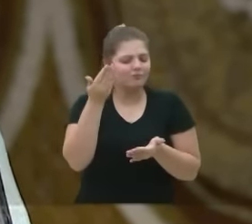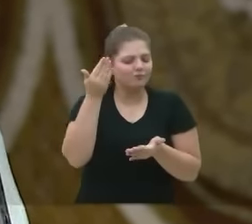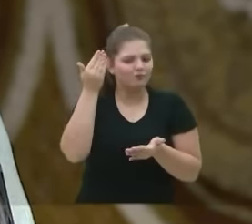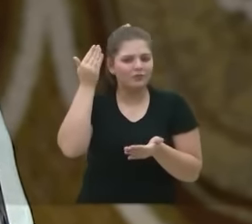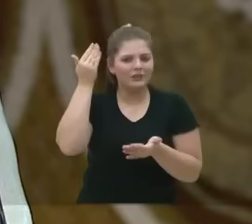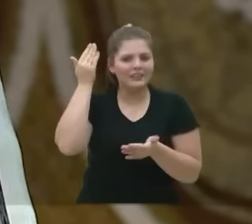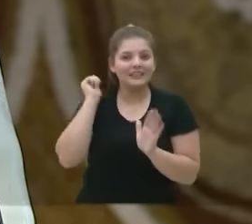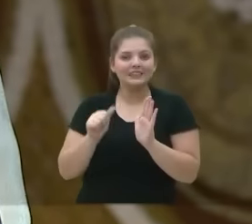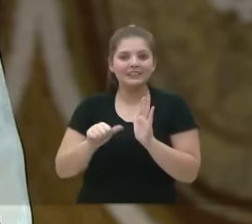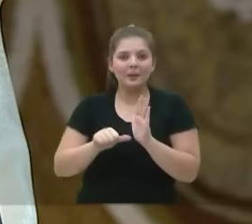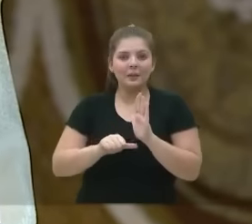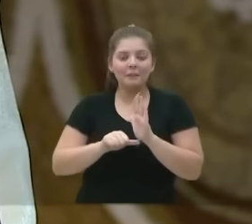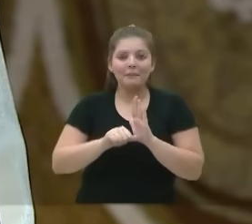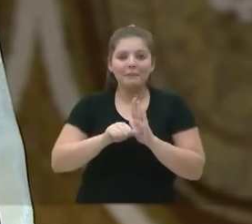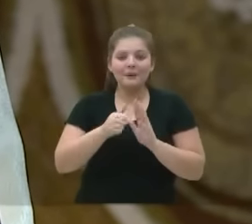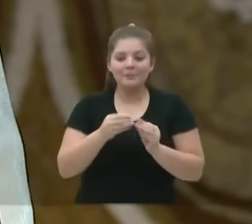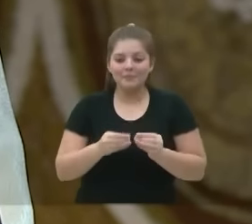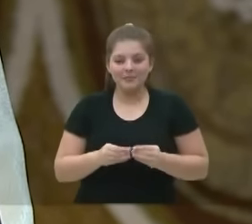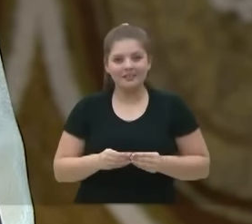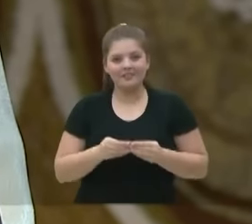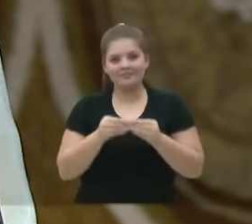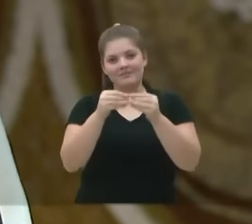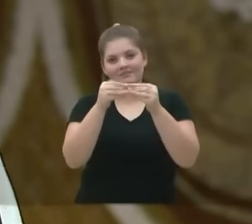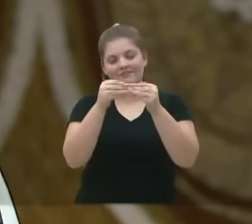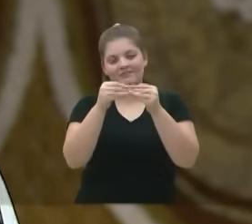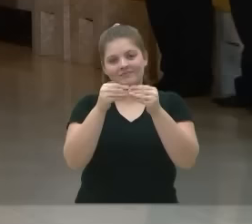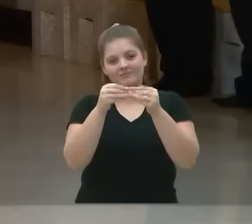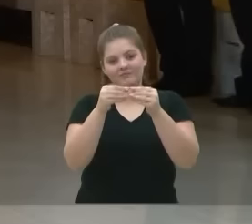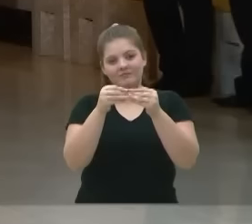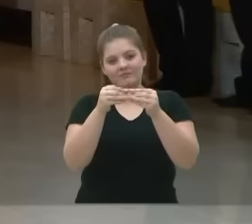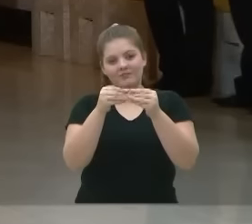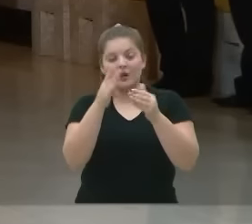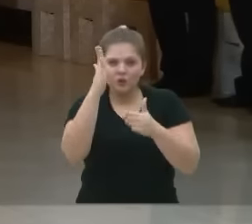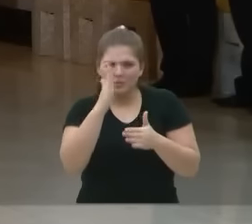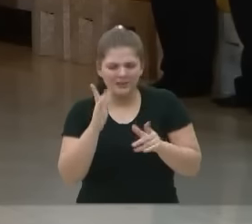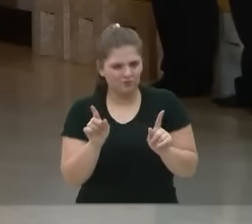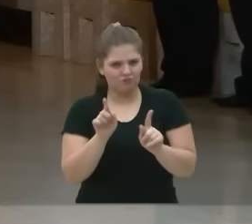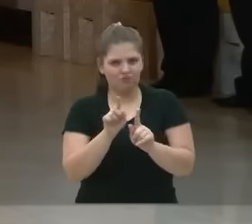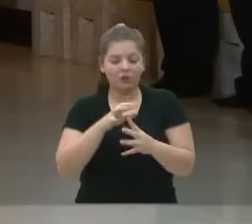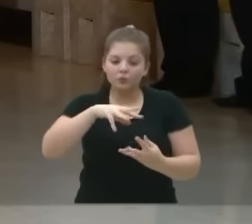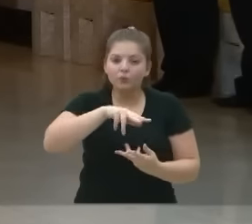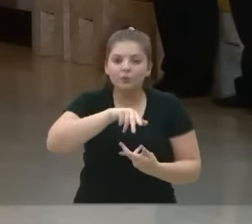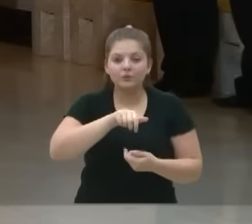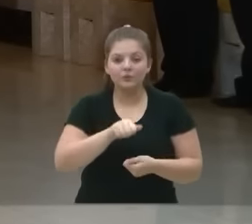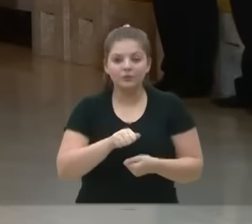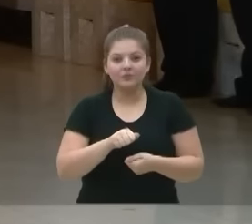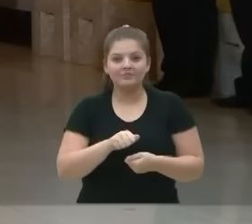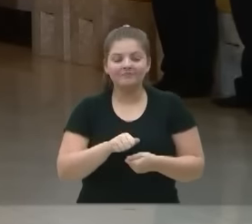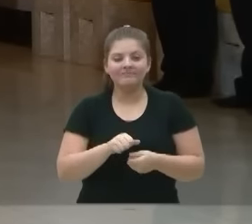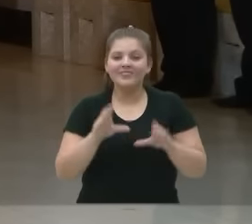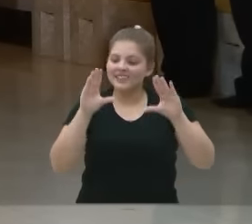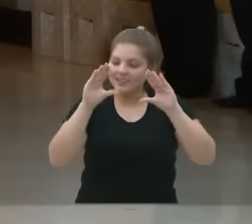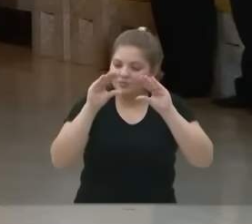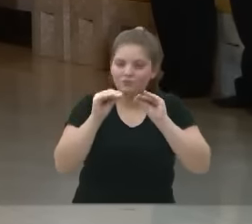desde a primeira Santa Missa, não do Brasil, do mundo, na Noite